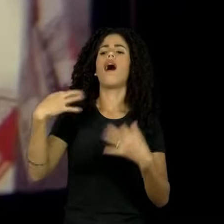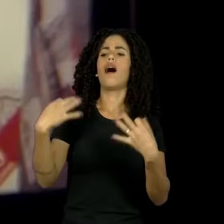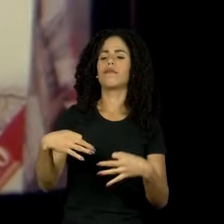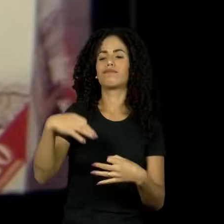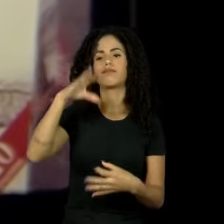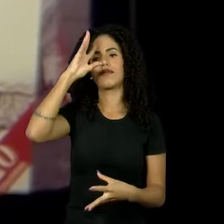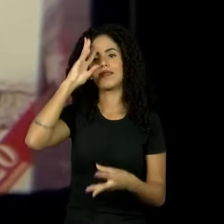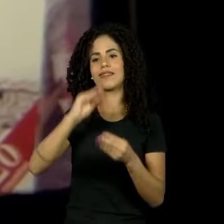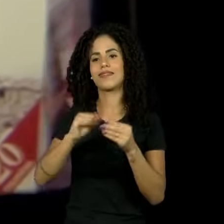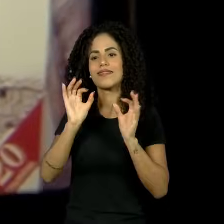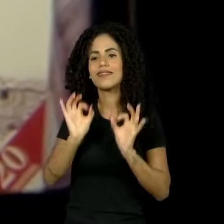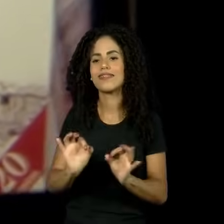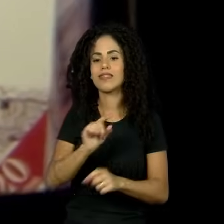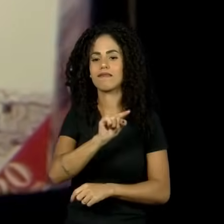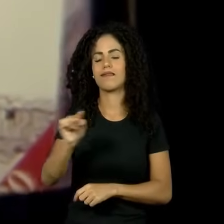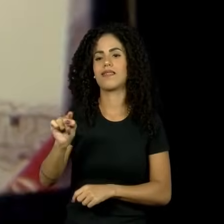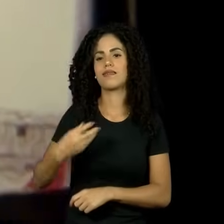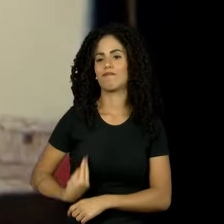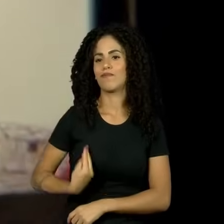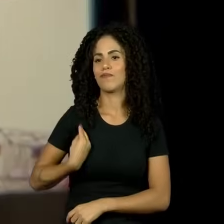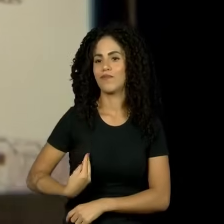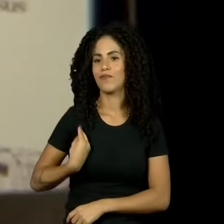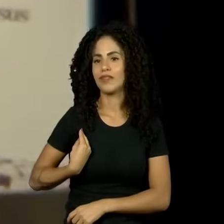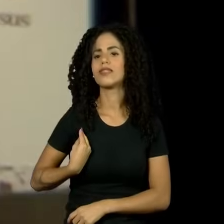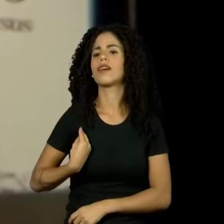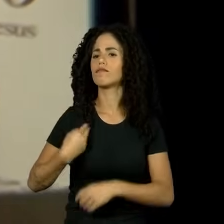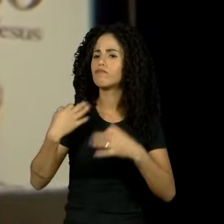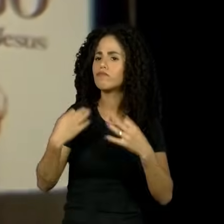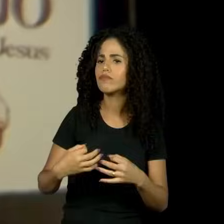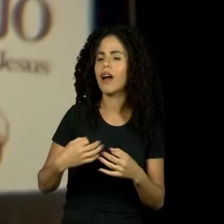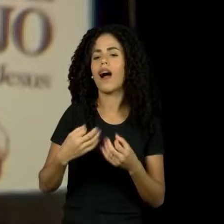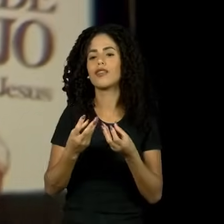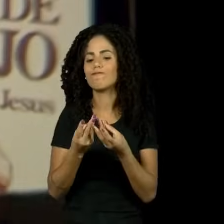Sim. Entende? Com muito mais